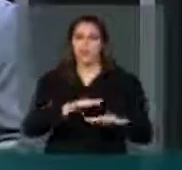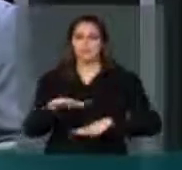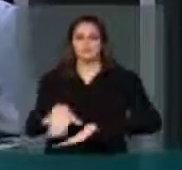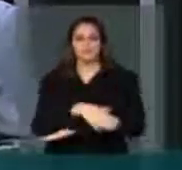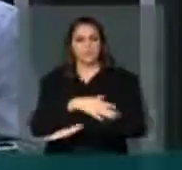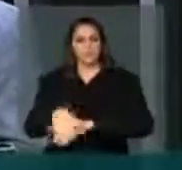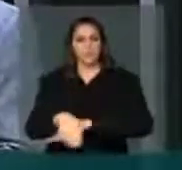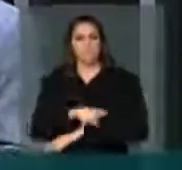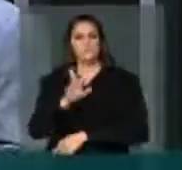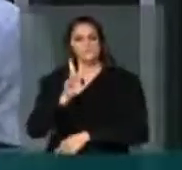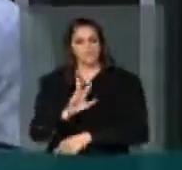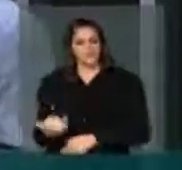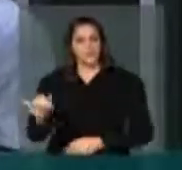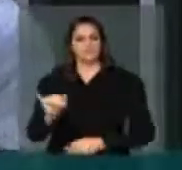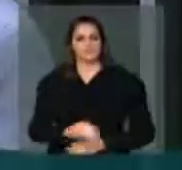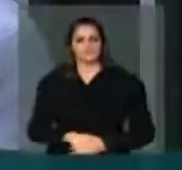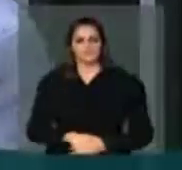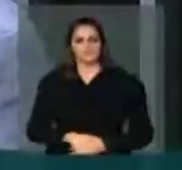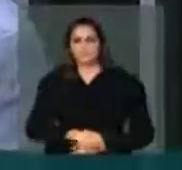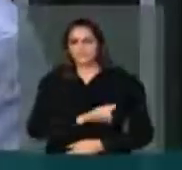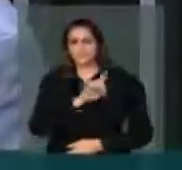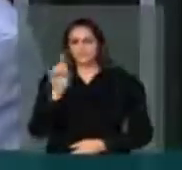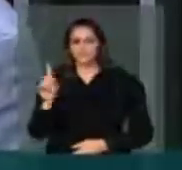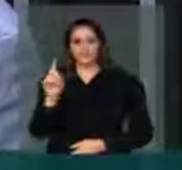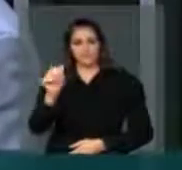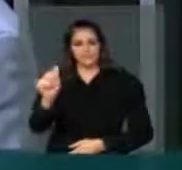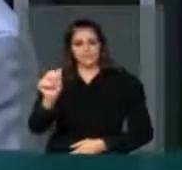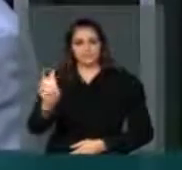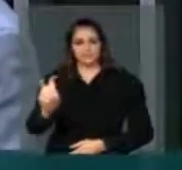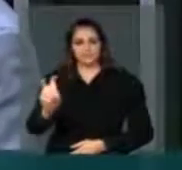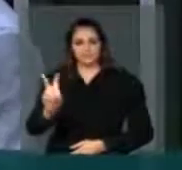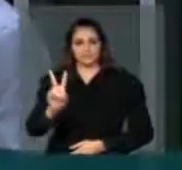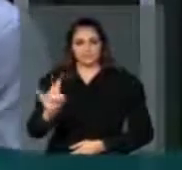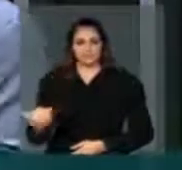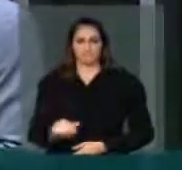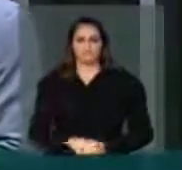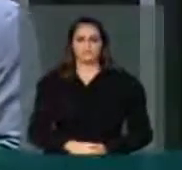país. A partir daí é que nós